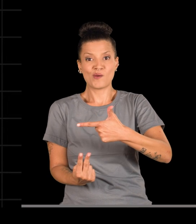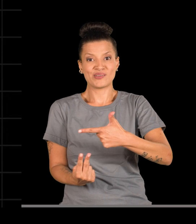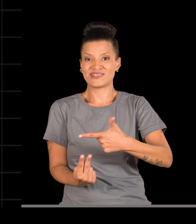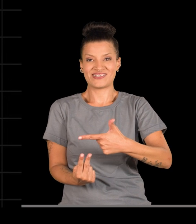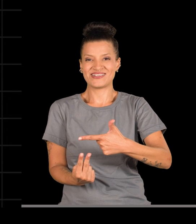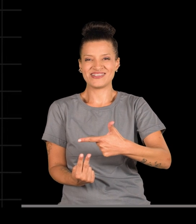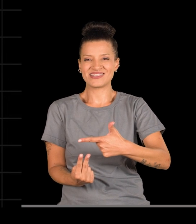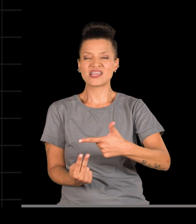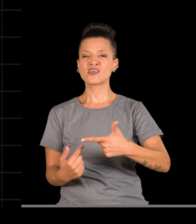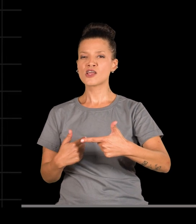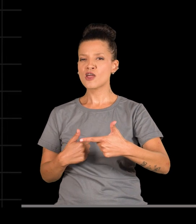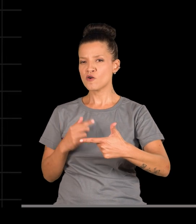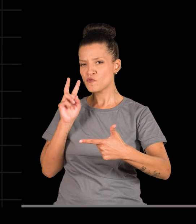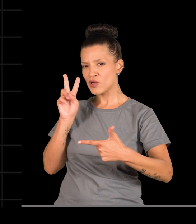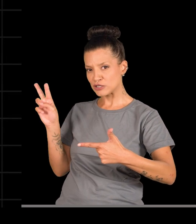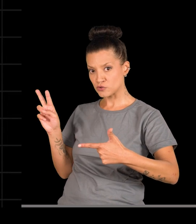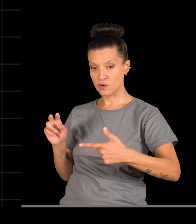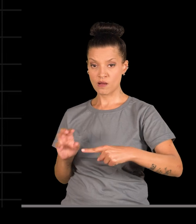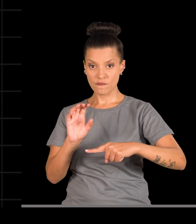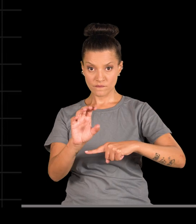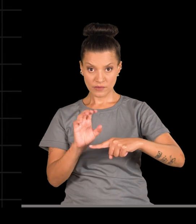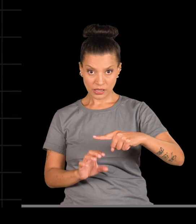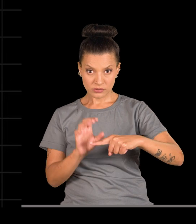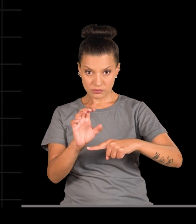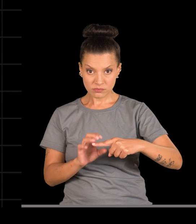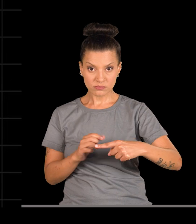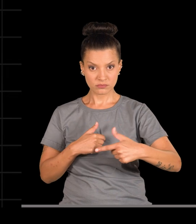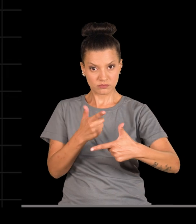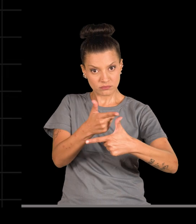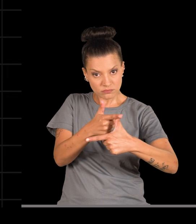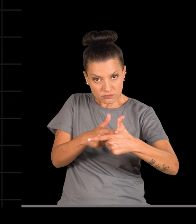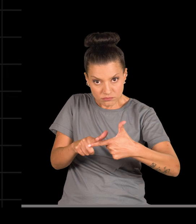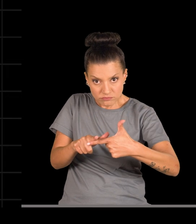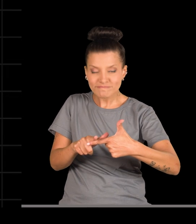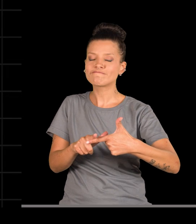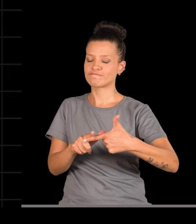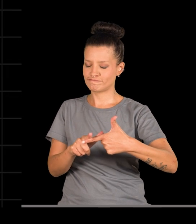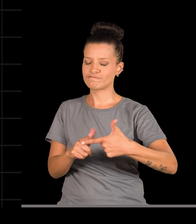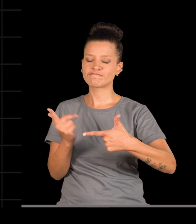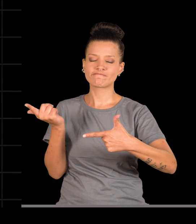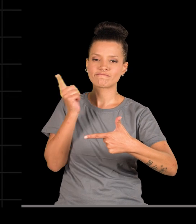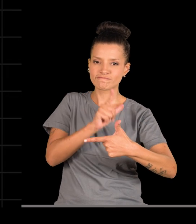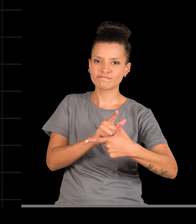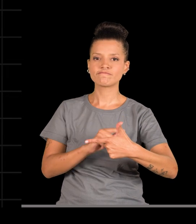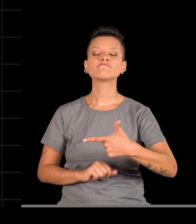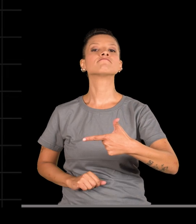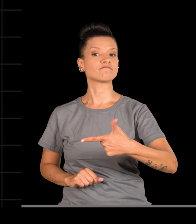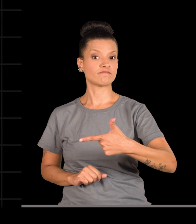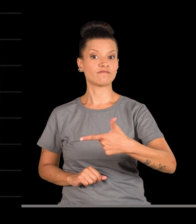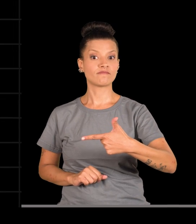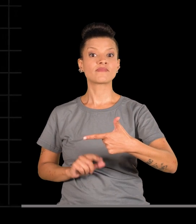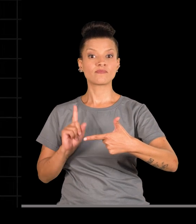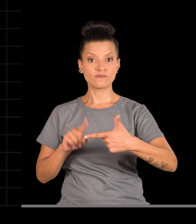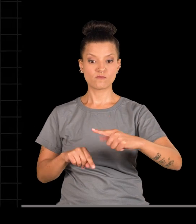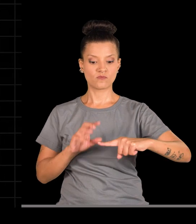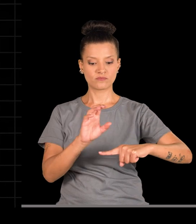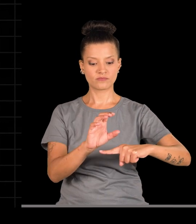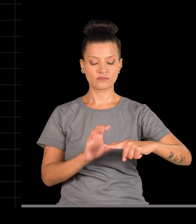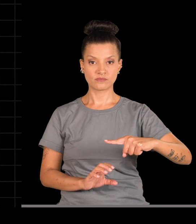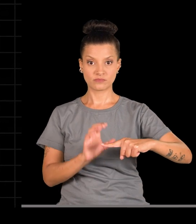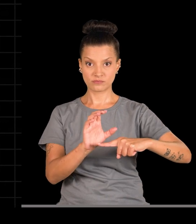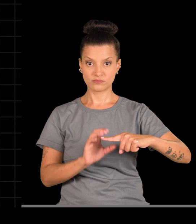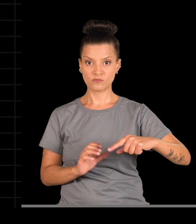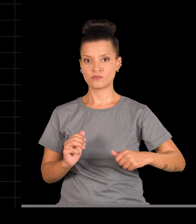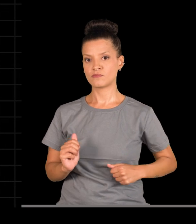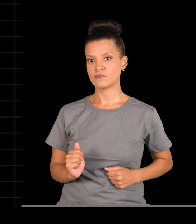a 2, beleza? Então, quando eu tenho uma fração escrita dessa forma aqui, onde eu posso efetuar a divisão, me dá uma divisão exata, eu tenho uma fração